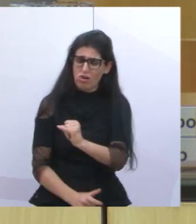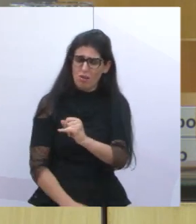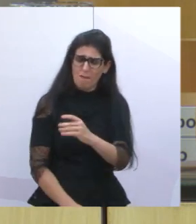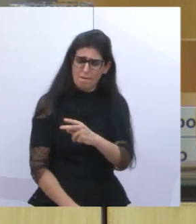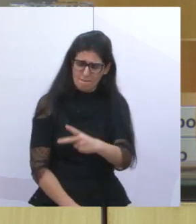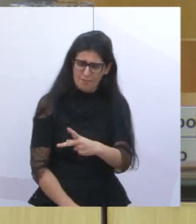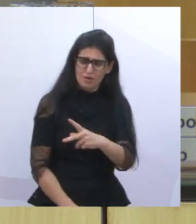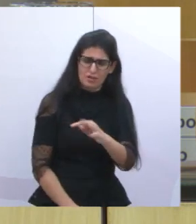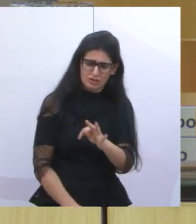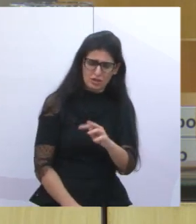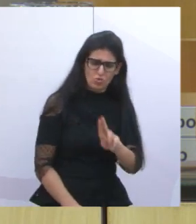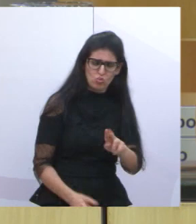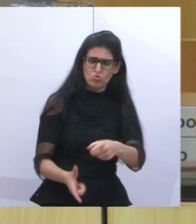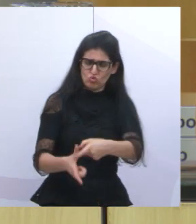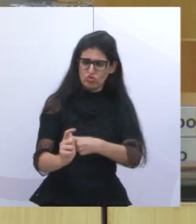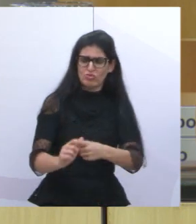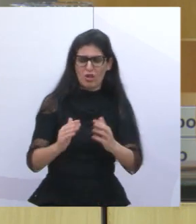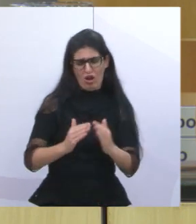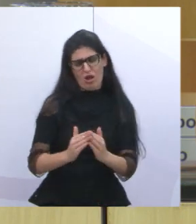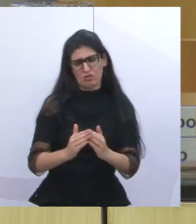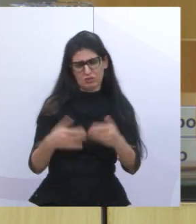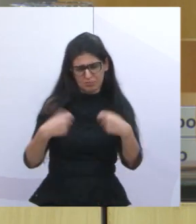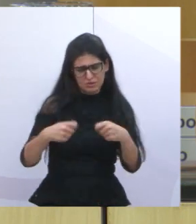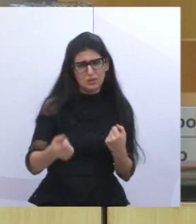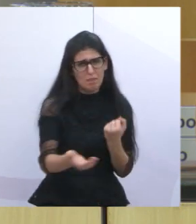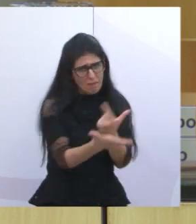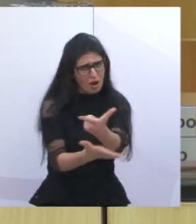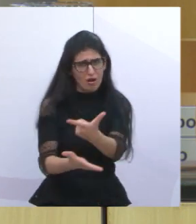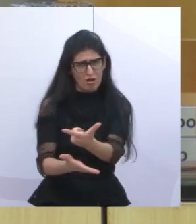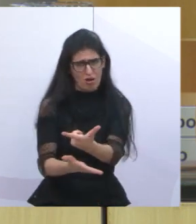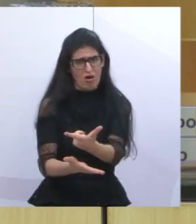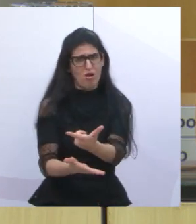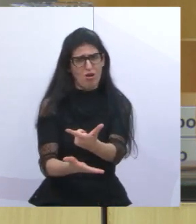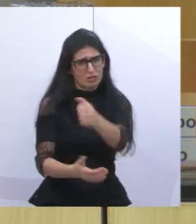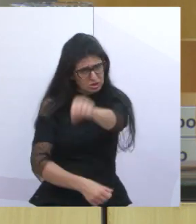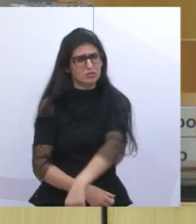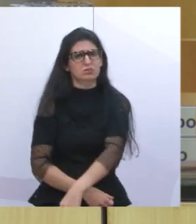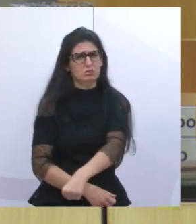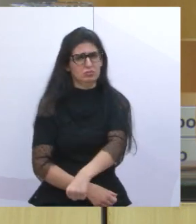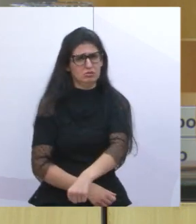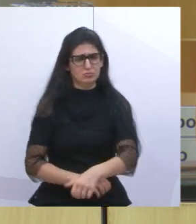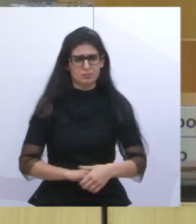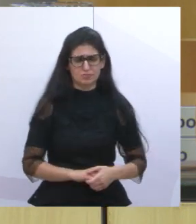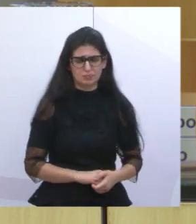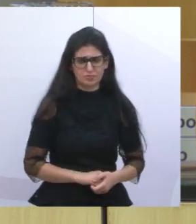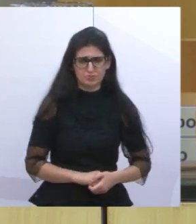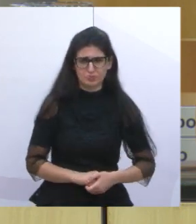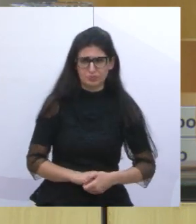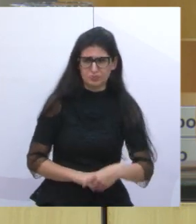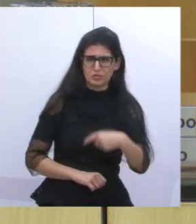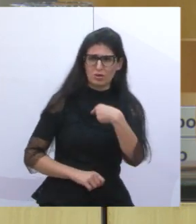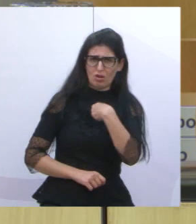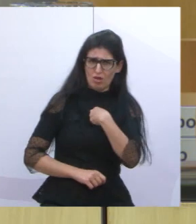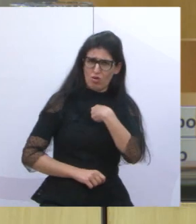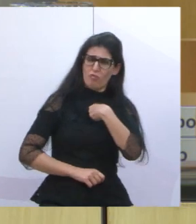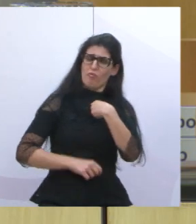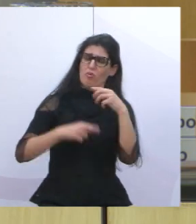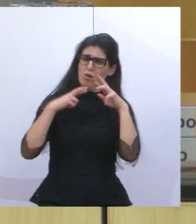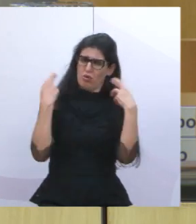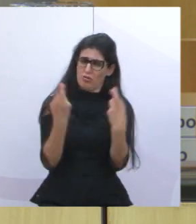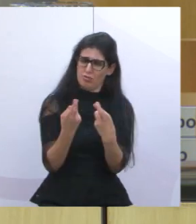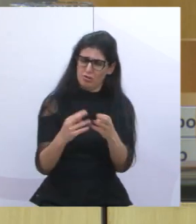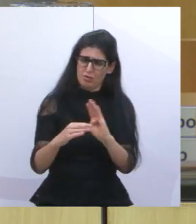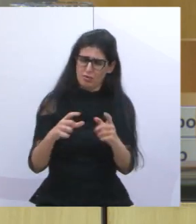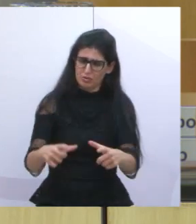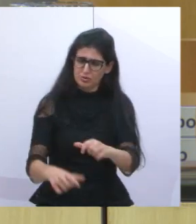o IPTU atrasado devido à contribuição de melhorias. Como eu falei, eu fiz uma reunião lá no Santa Marina.